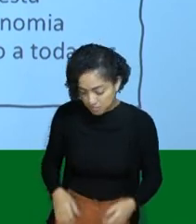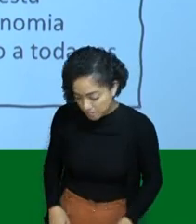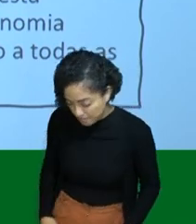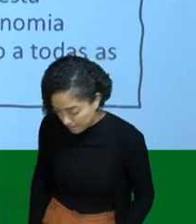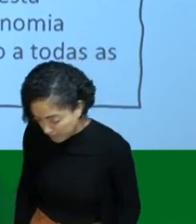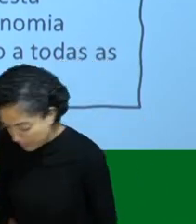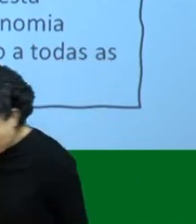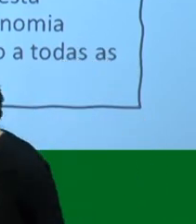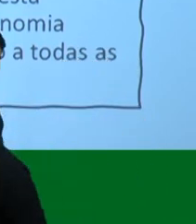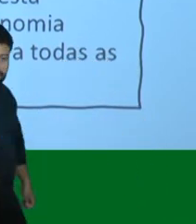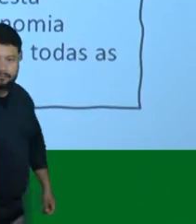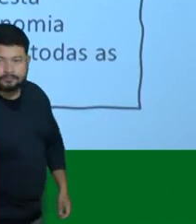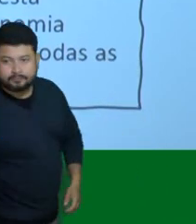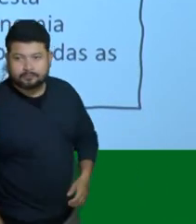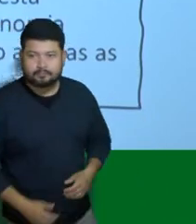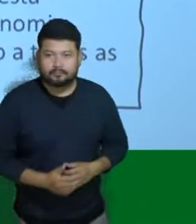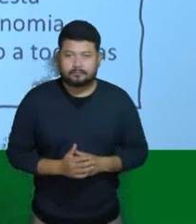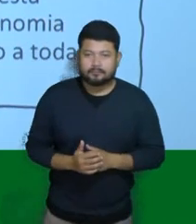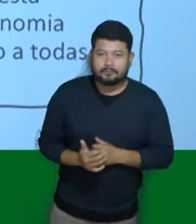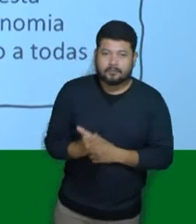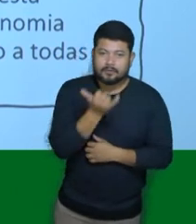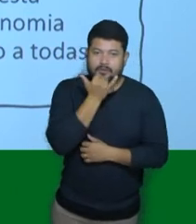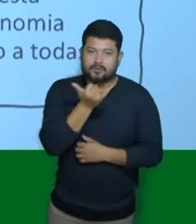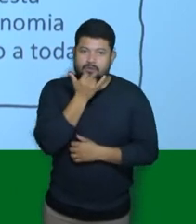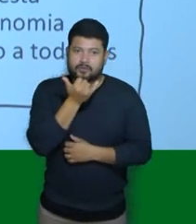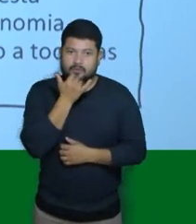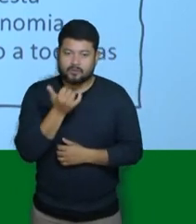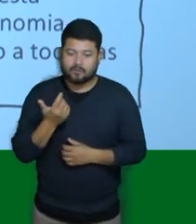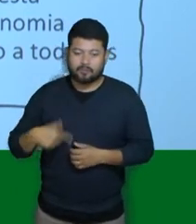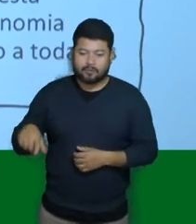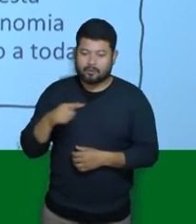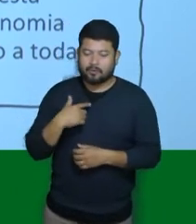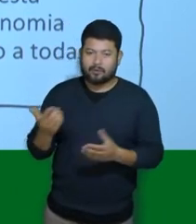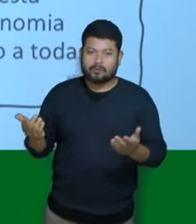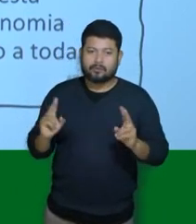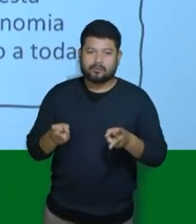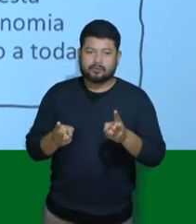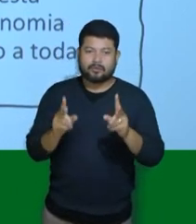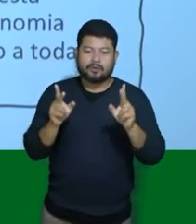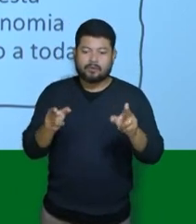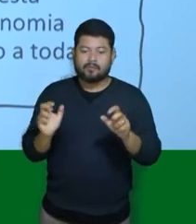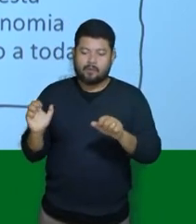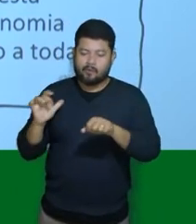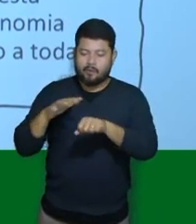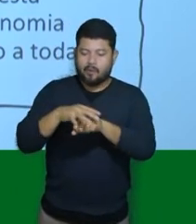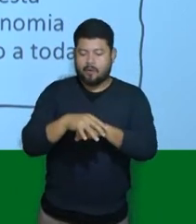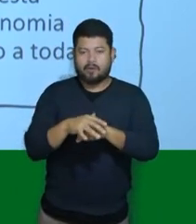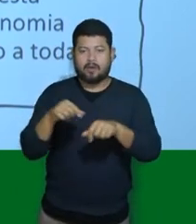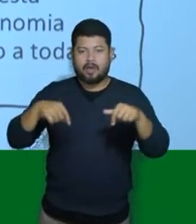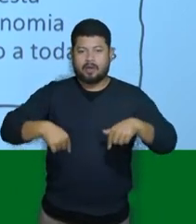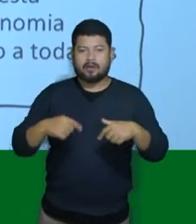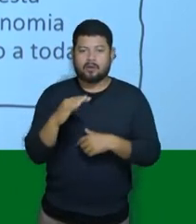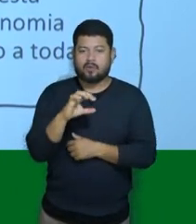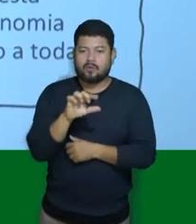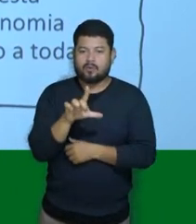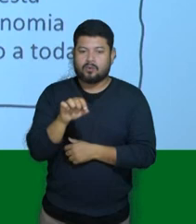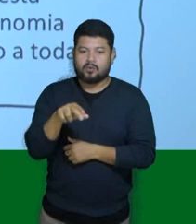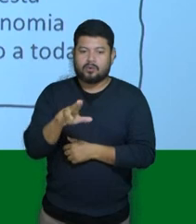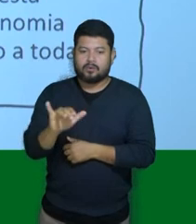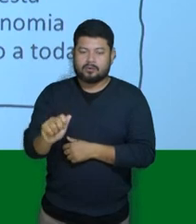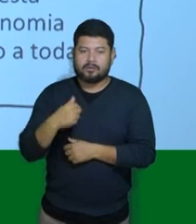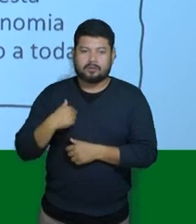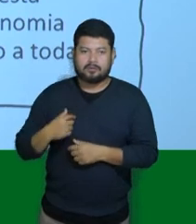nós estamos no Brasil colônia, no ciclo da soja agora, né? A gente saiu da cana, do ouro, do não sei o quê, nós estamos